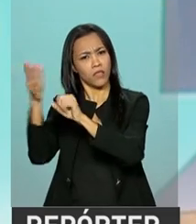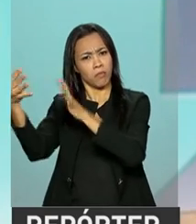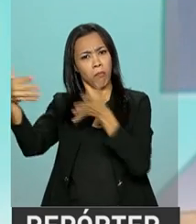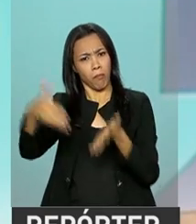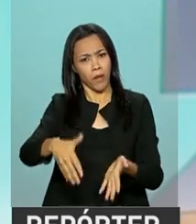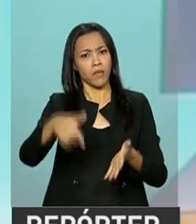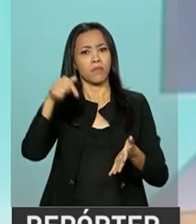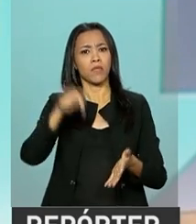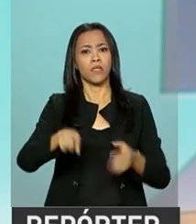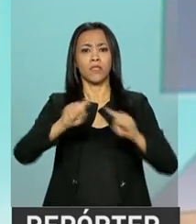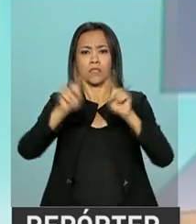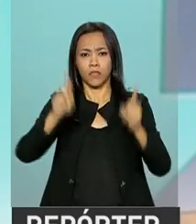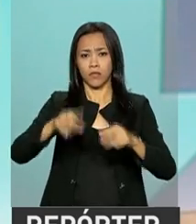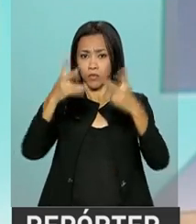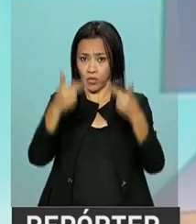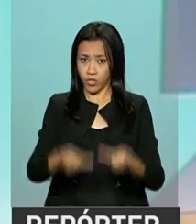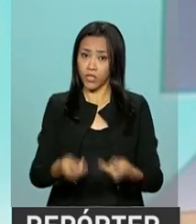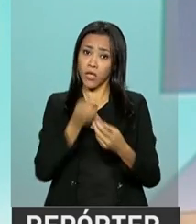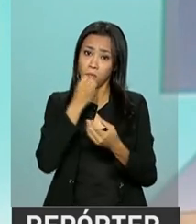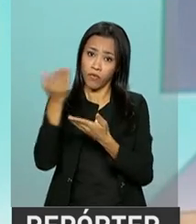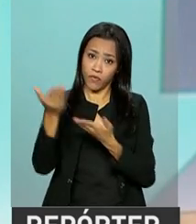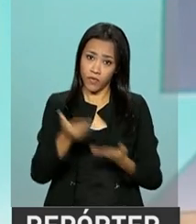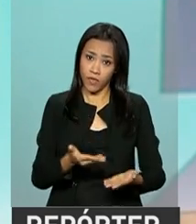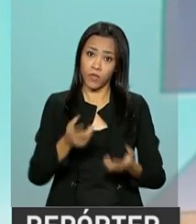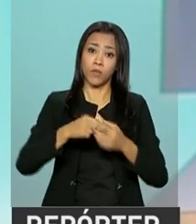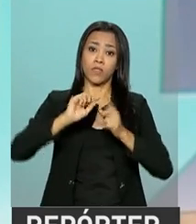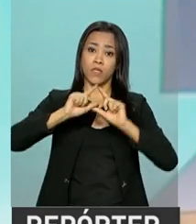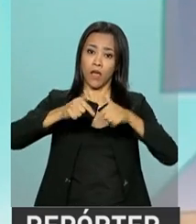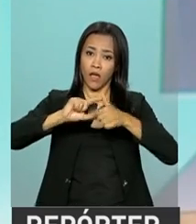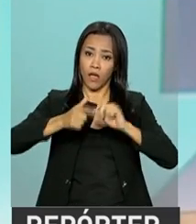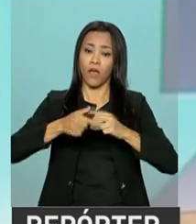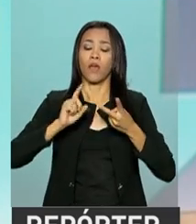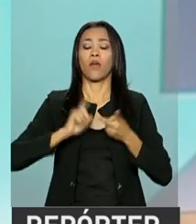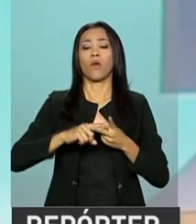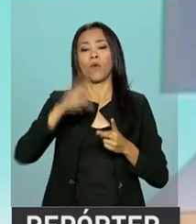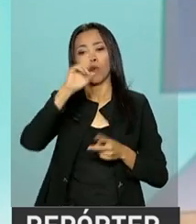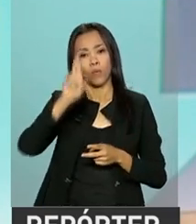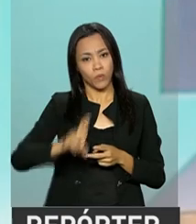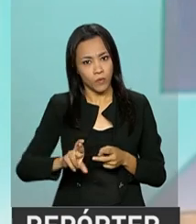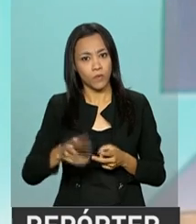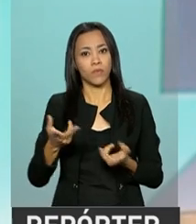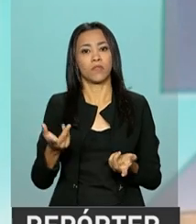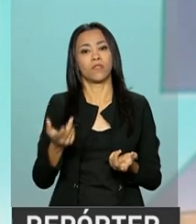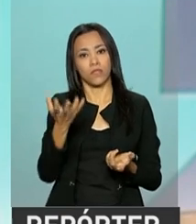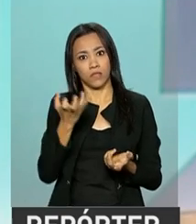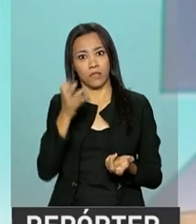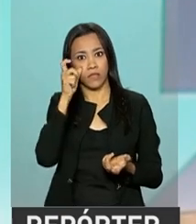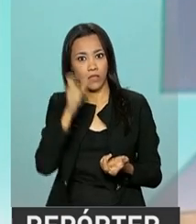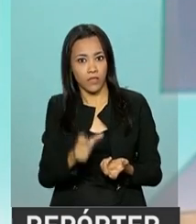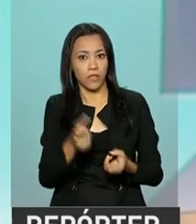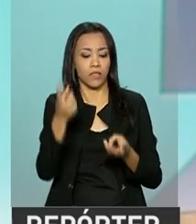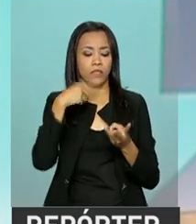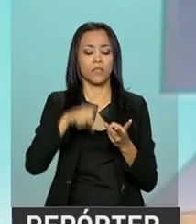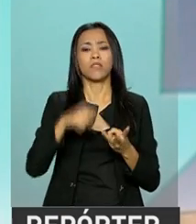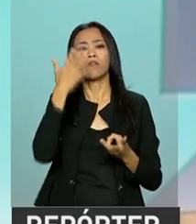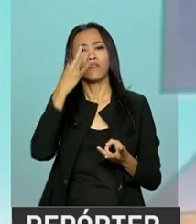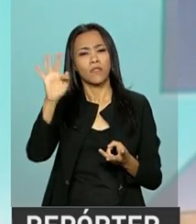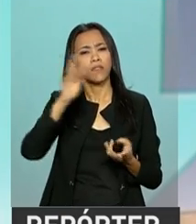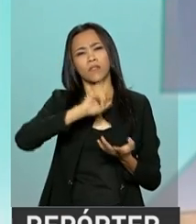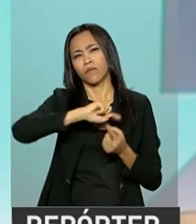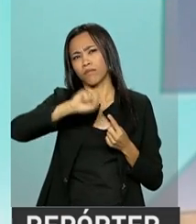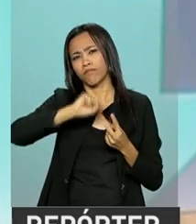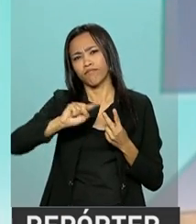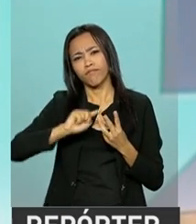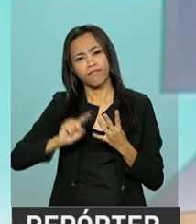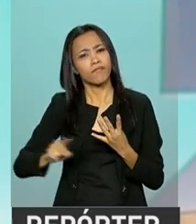projeto e eles são muito bem-vindos A exemplo de Israel a exemplo da Rússia que manifestou também interesse a exemplo da França enfim